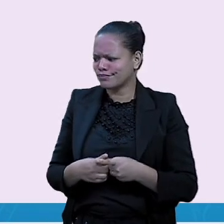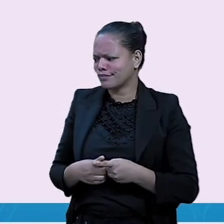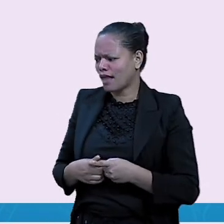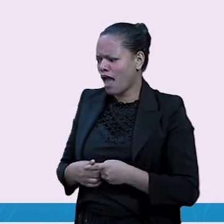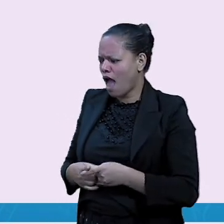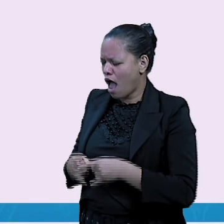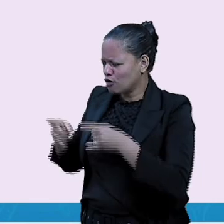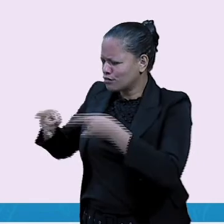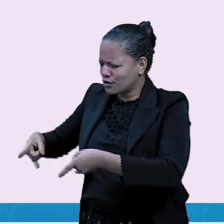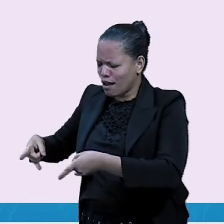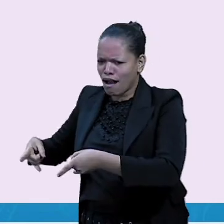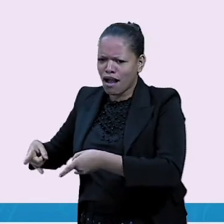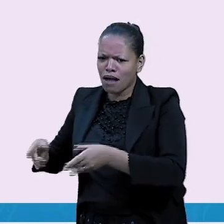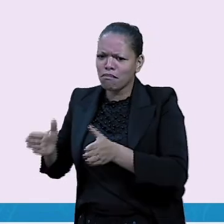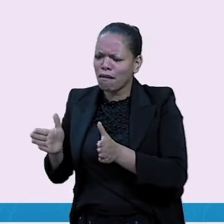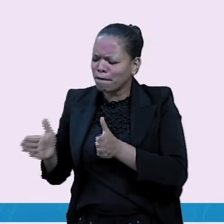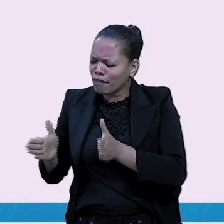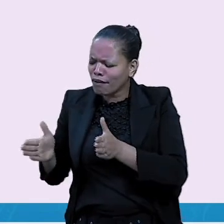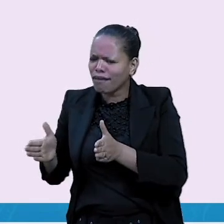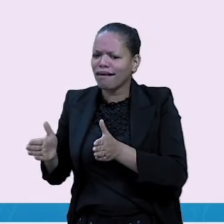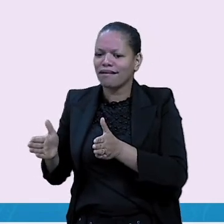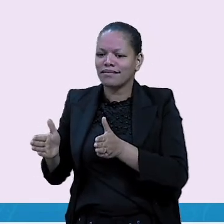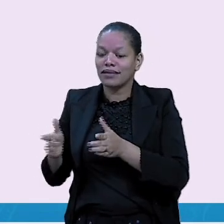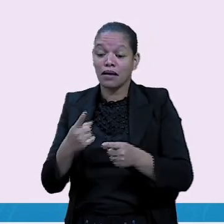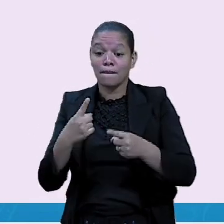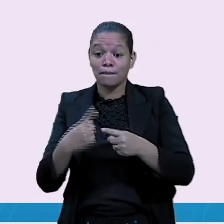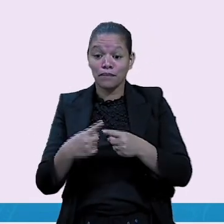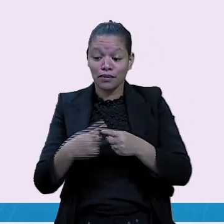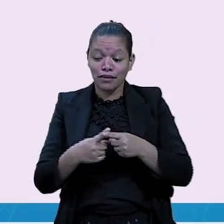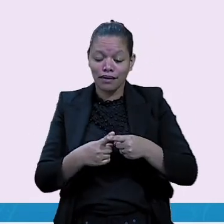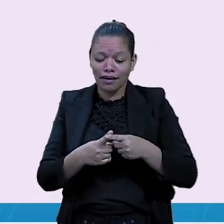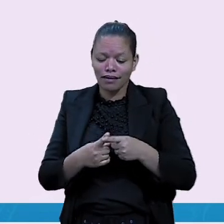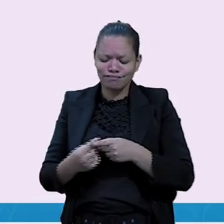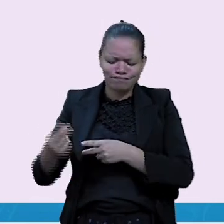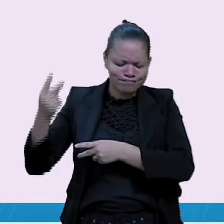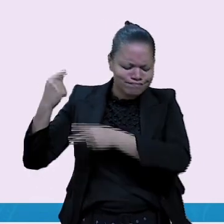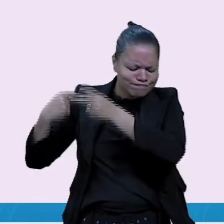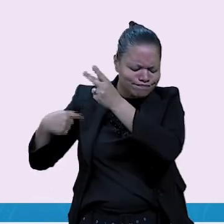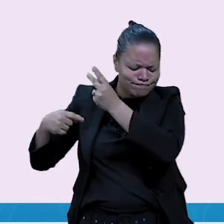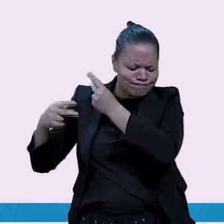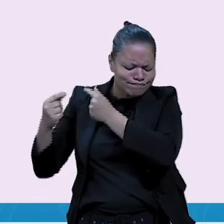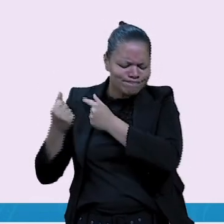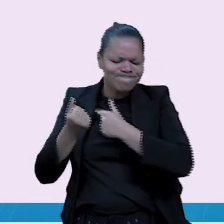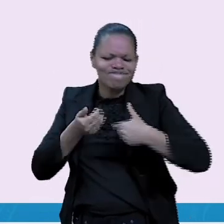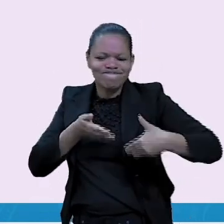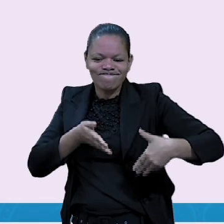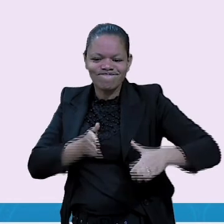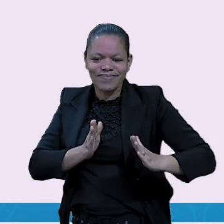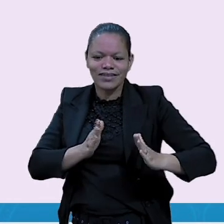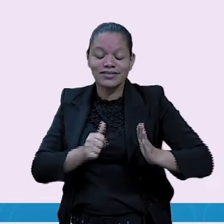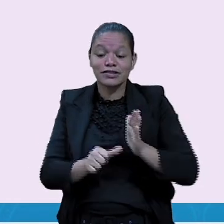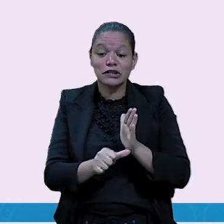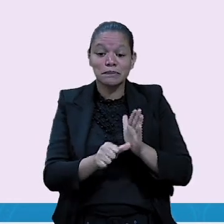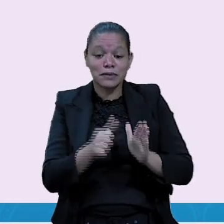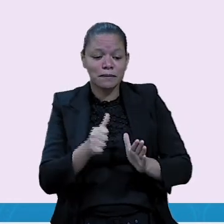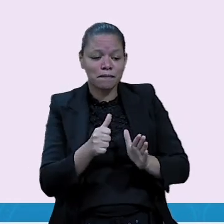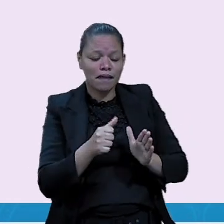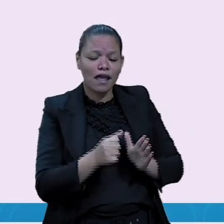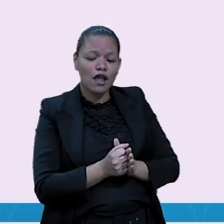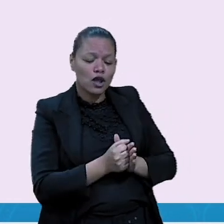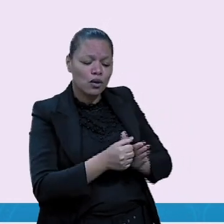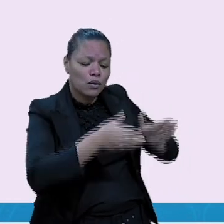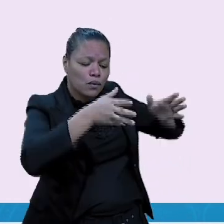A minha cama é a mesma desde que eu nasci. Primeiro foi um berço. Cresci, me tornei